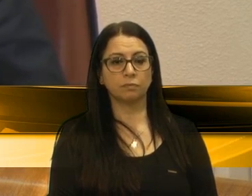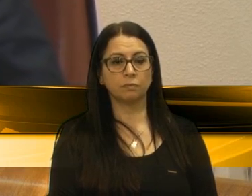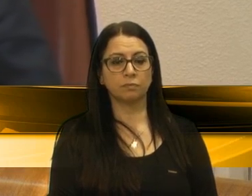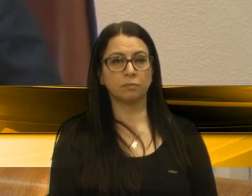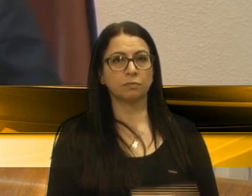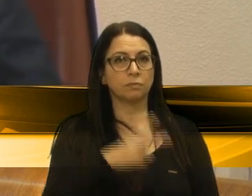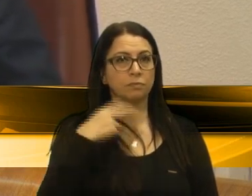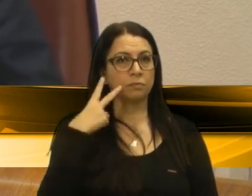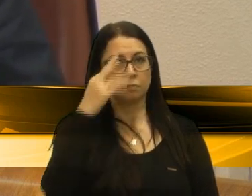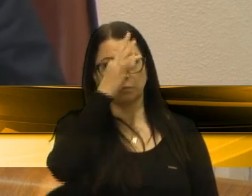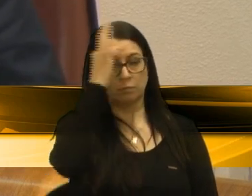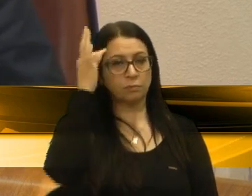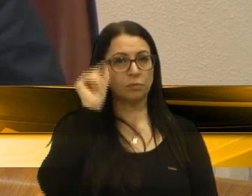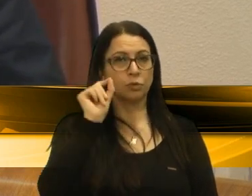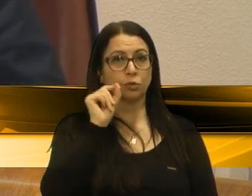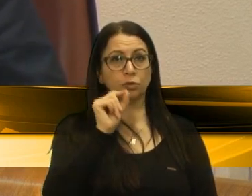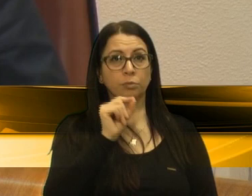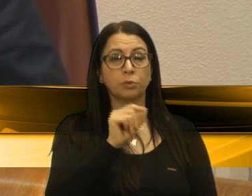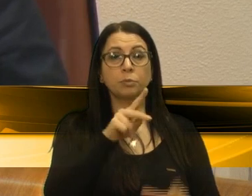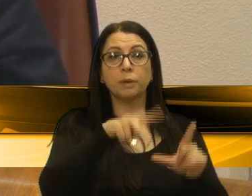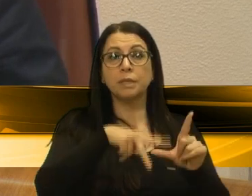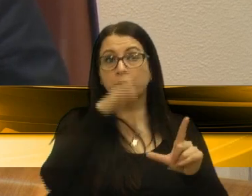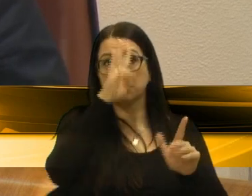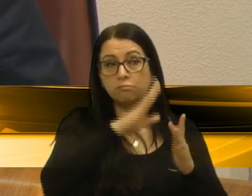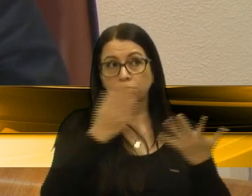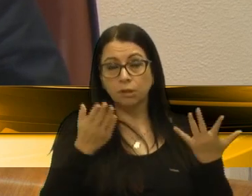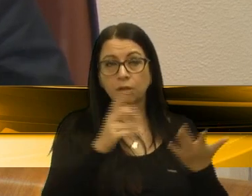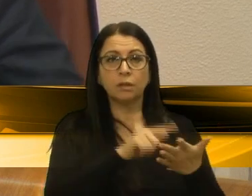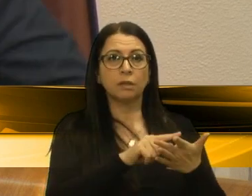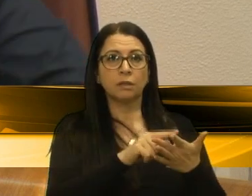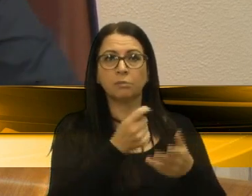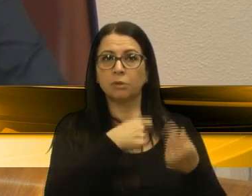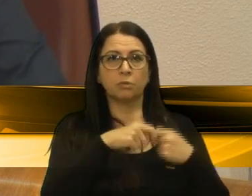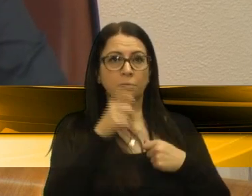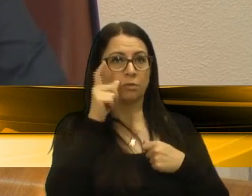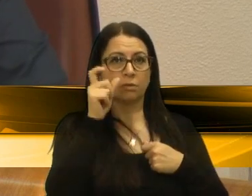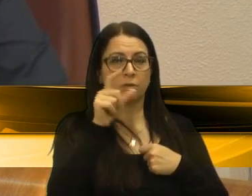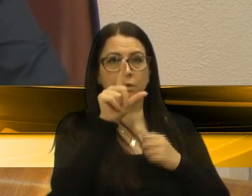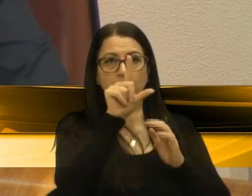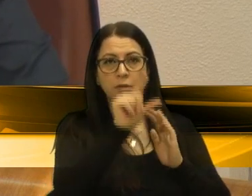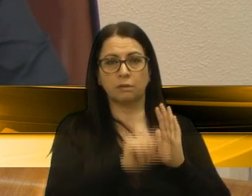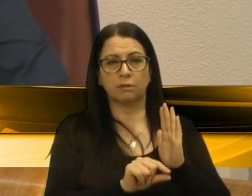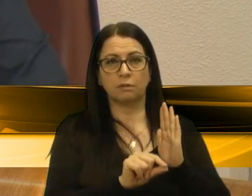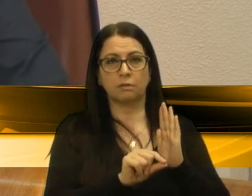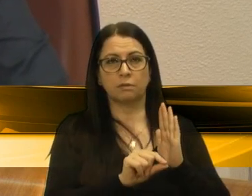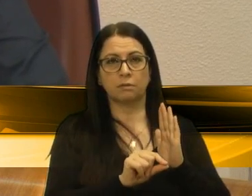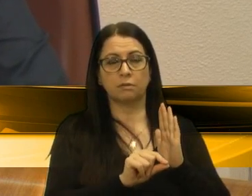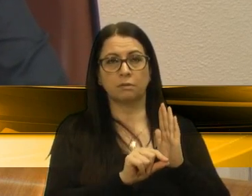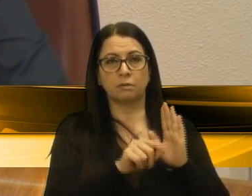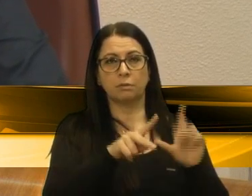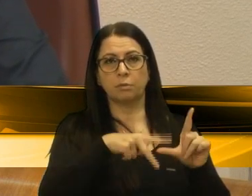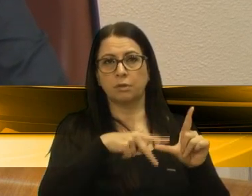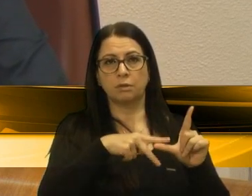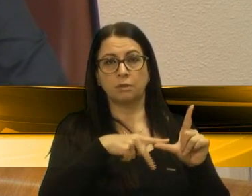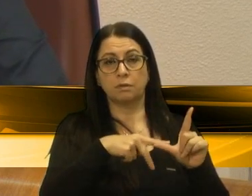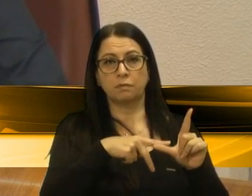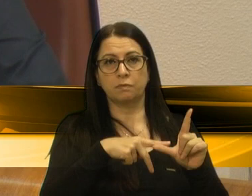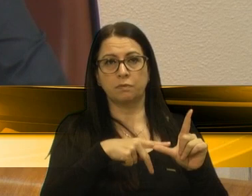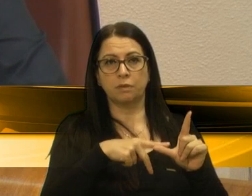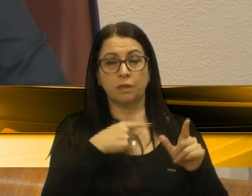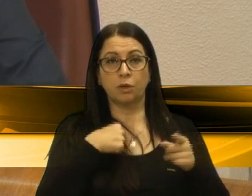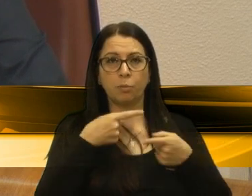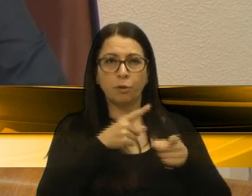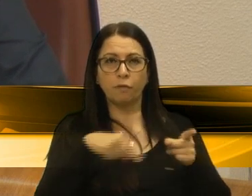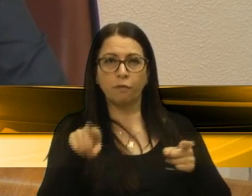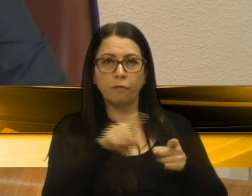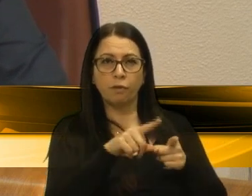Vereador Toigo, com relação às gratuidades... Essa administração não tem interesse em reduzir gratuidades. Eu vou lhe explicar por quê. Eu provoco